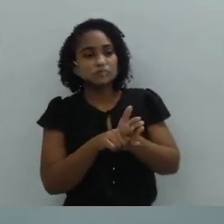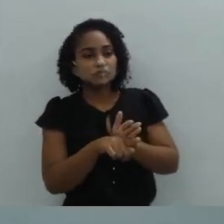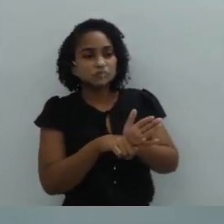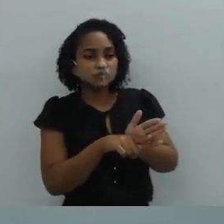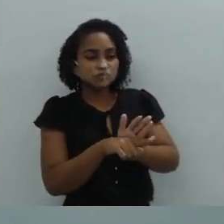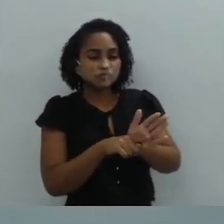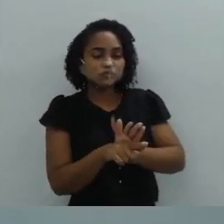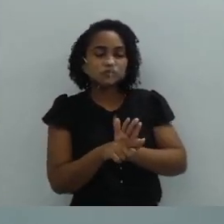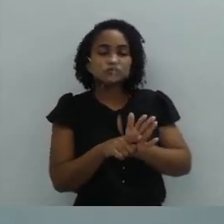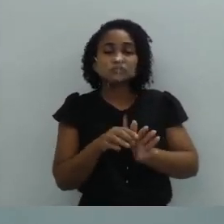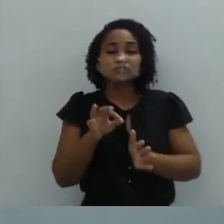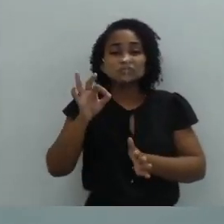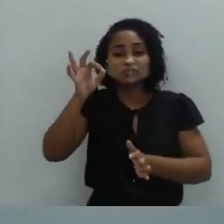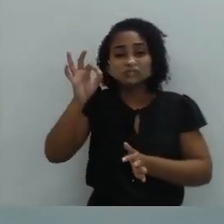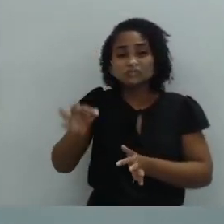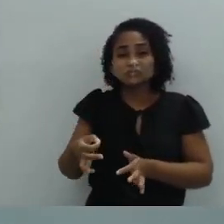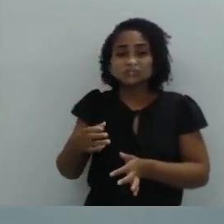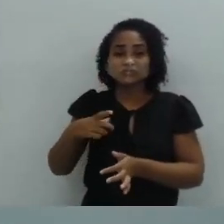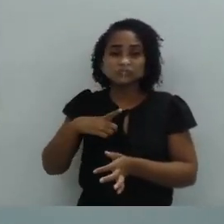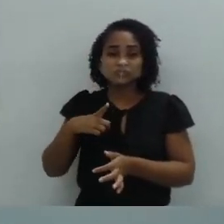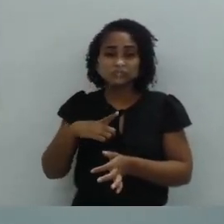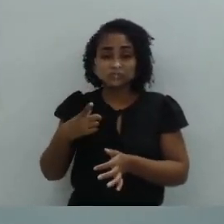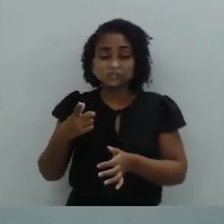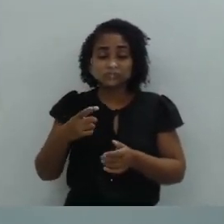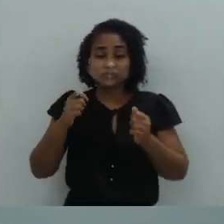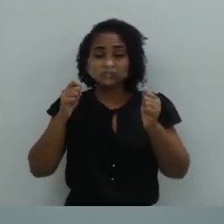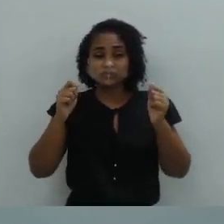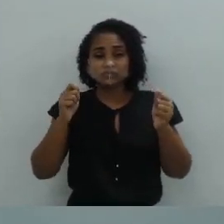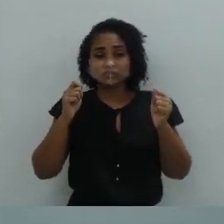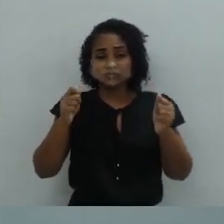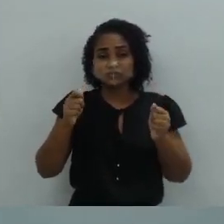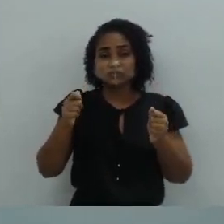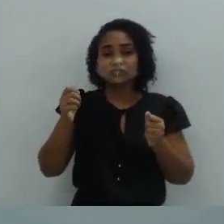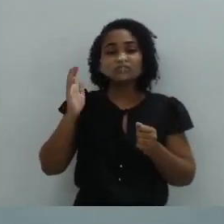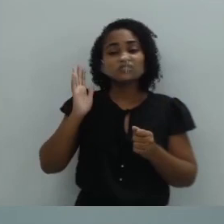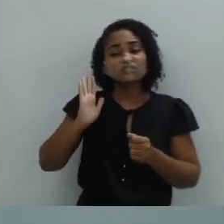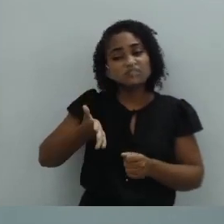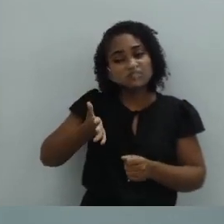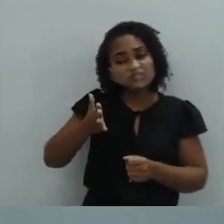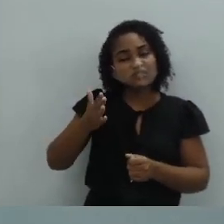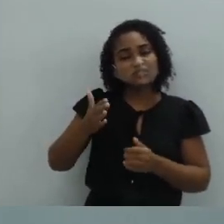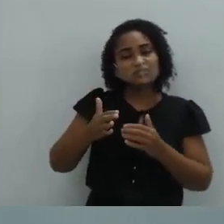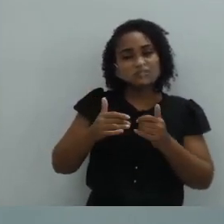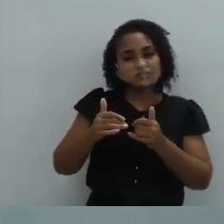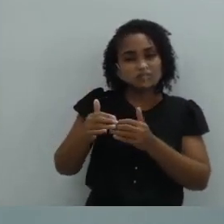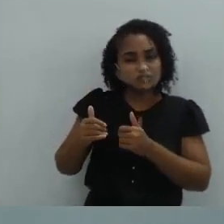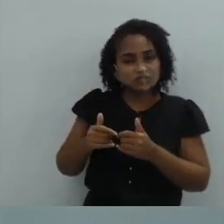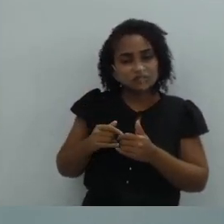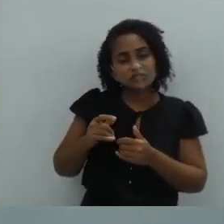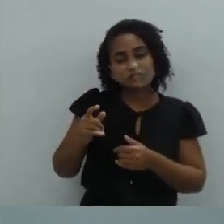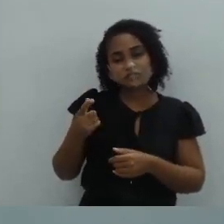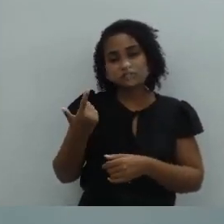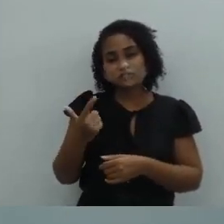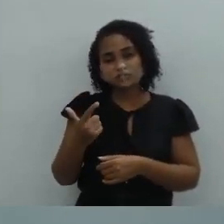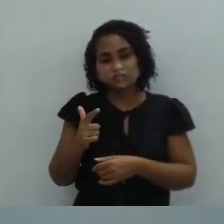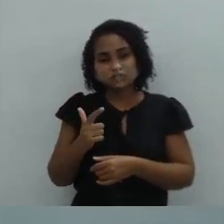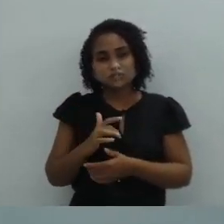pesquisar, averiguar se aquela sua solicitação, a sua reivindicação, ela já não foi atendida, se ela já não existe.